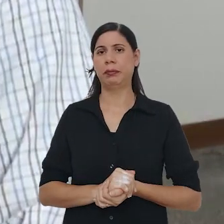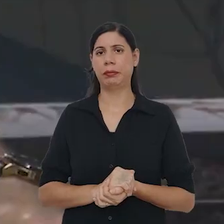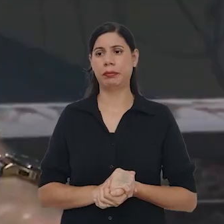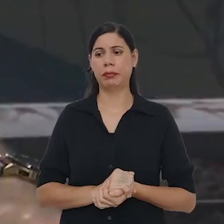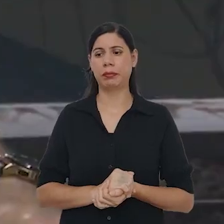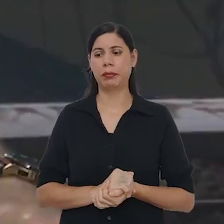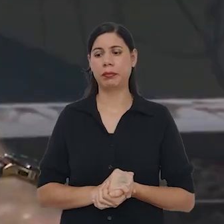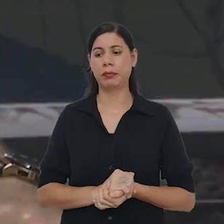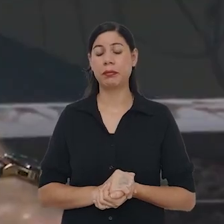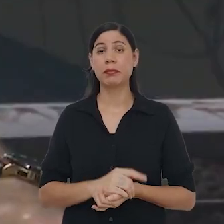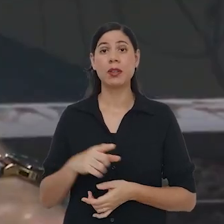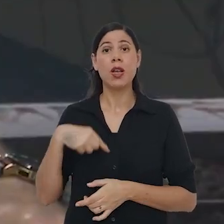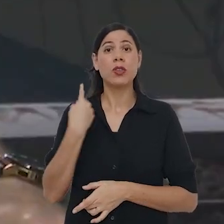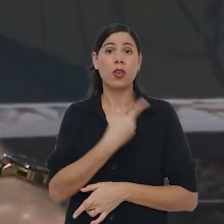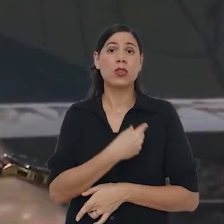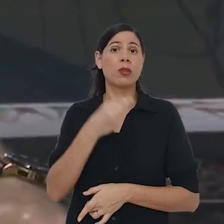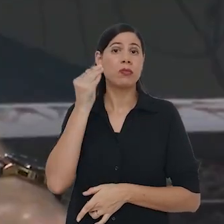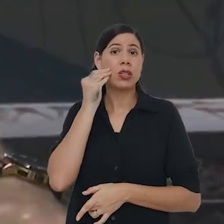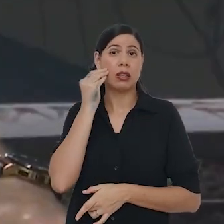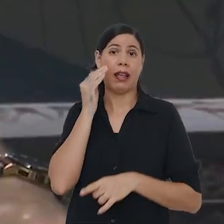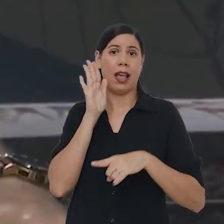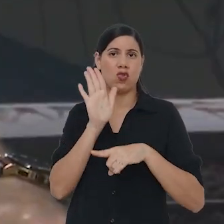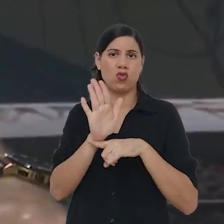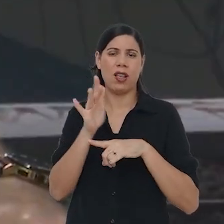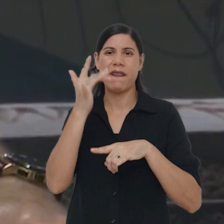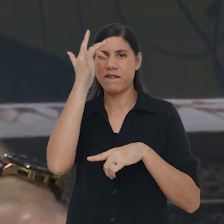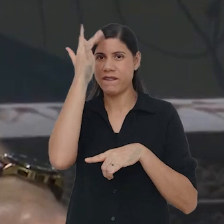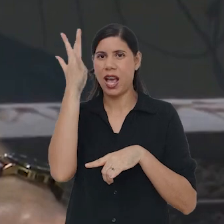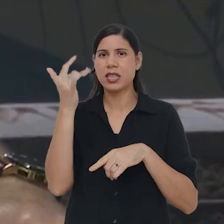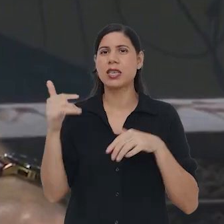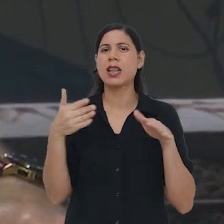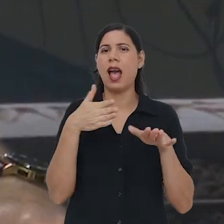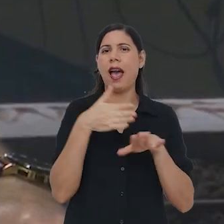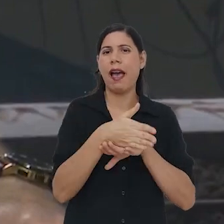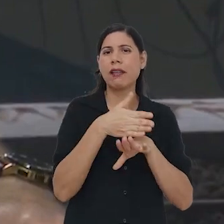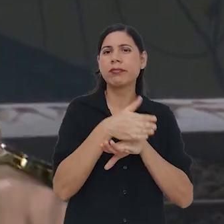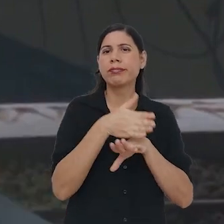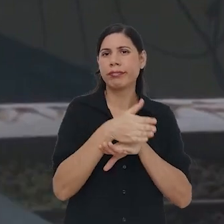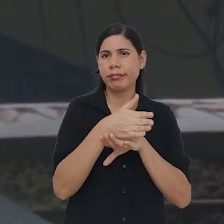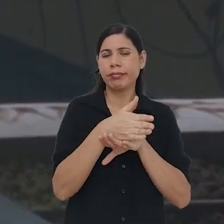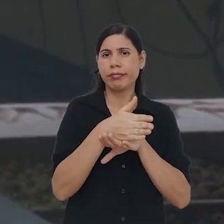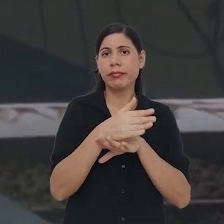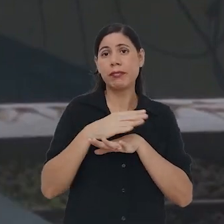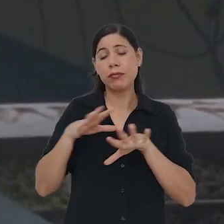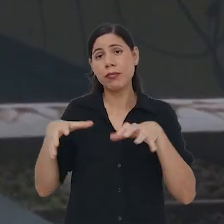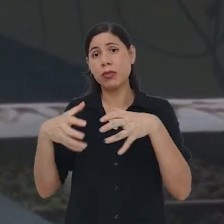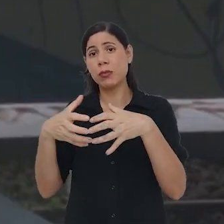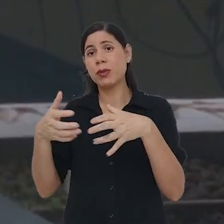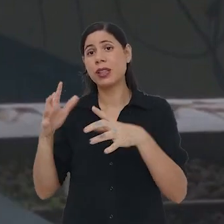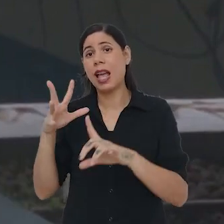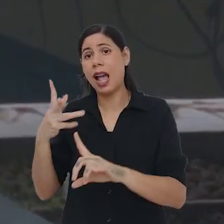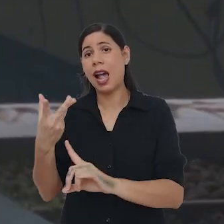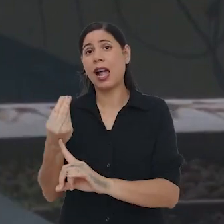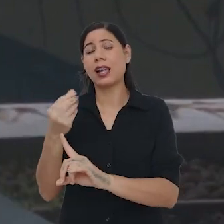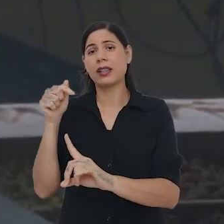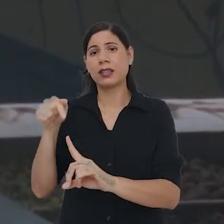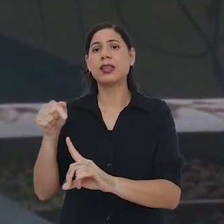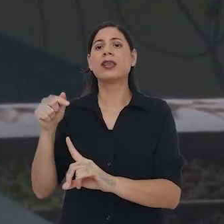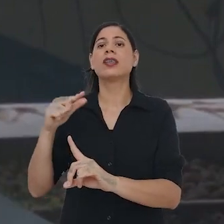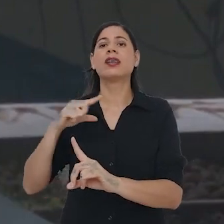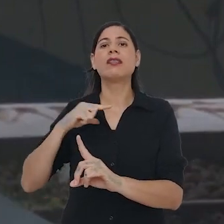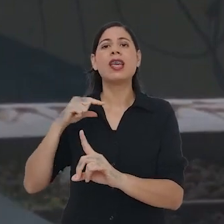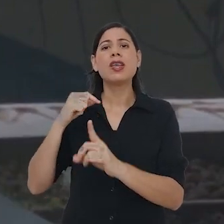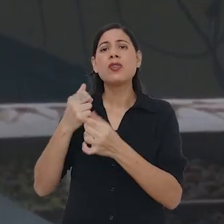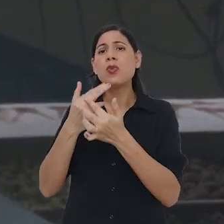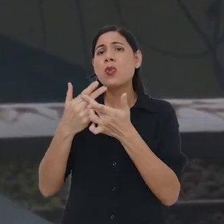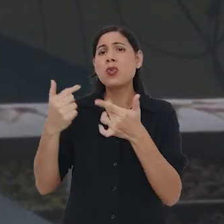Cultura? Nós temos tentado facilitar o acesso, porque a comunidade artística tem elementos que são